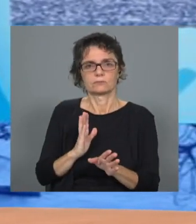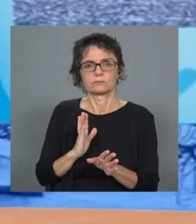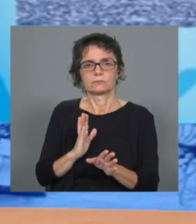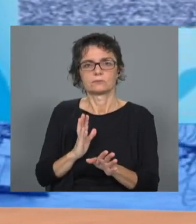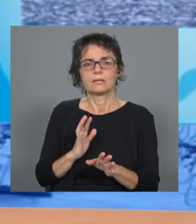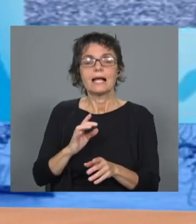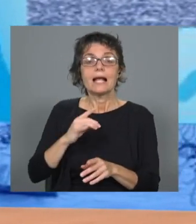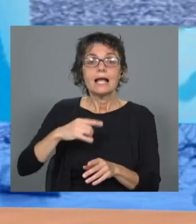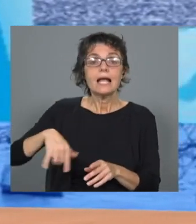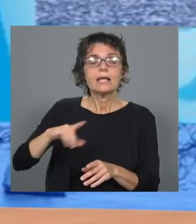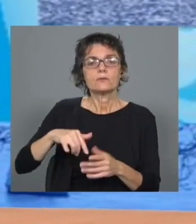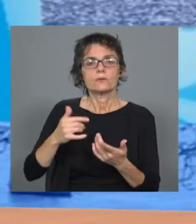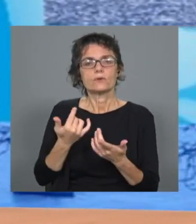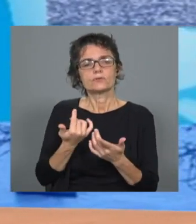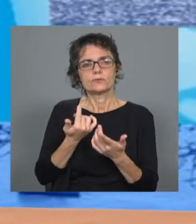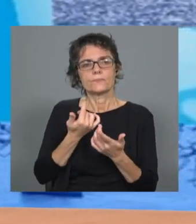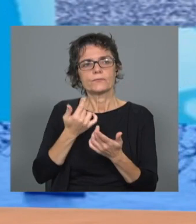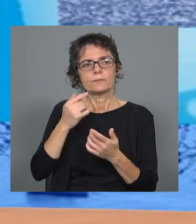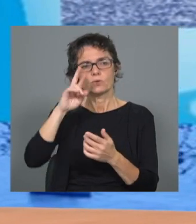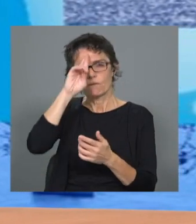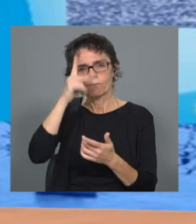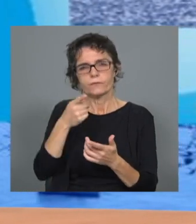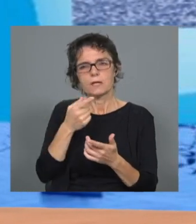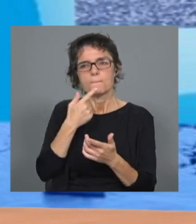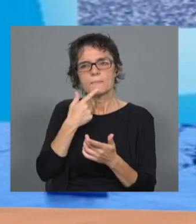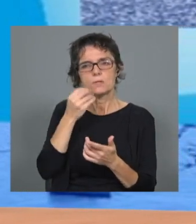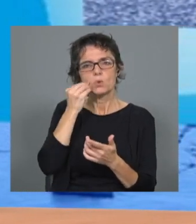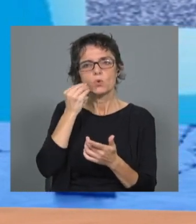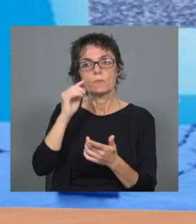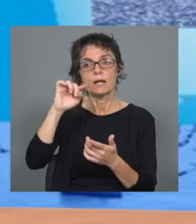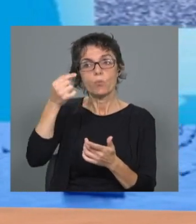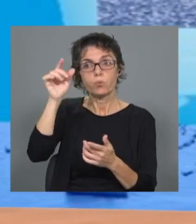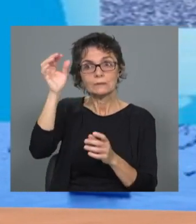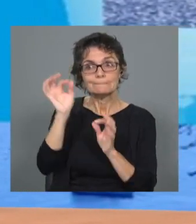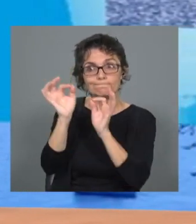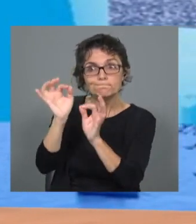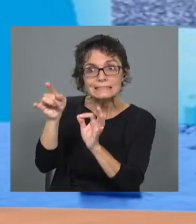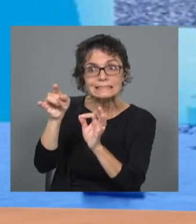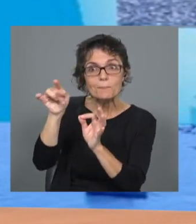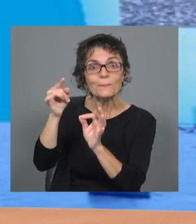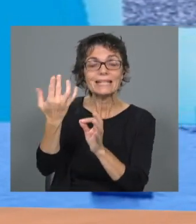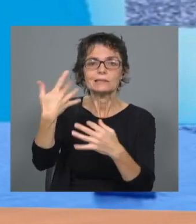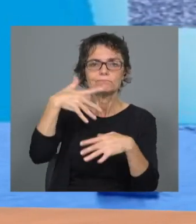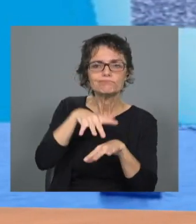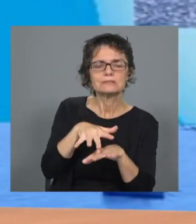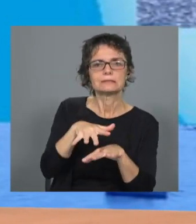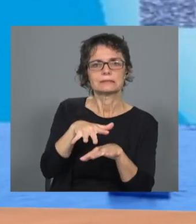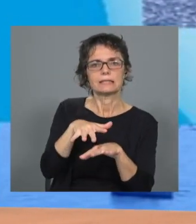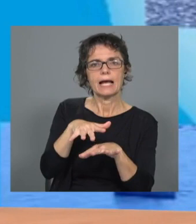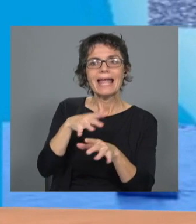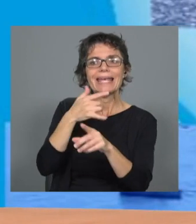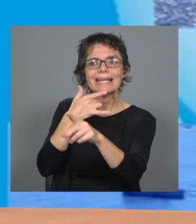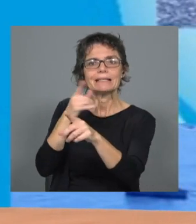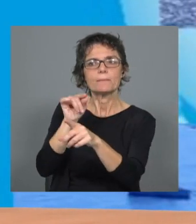para poder integrar, digamos assim, a outra pessoa e integrar a sua circunstância de uma forma um